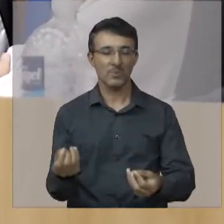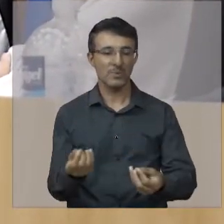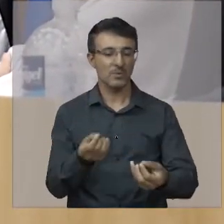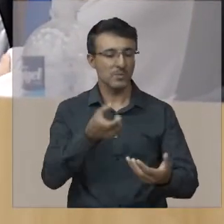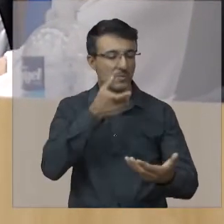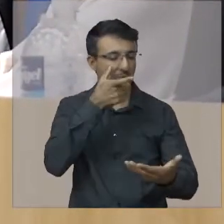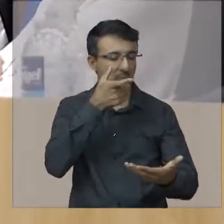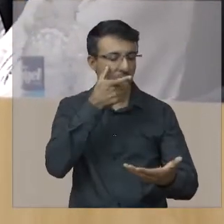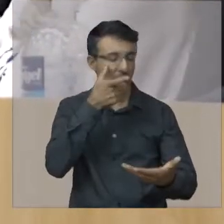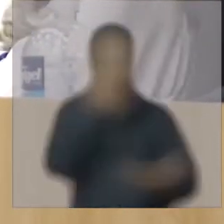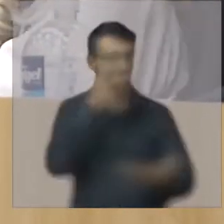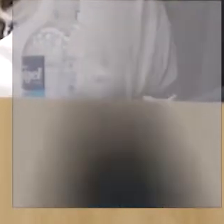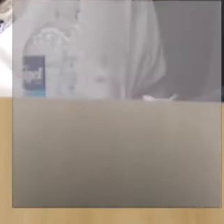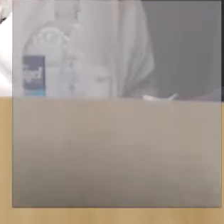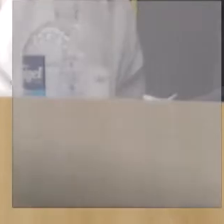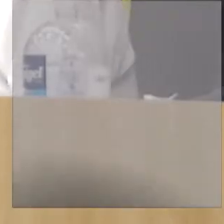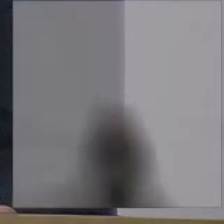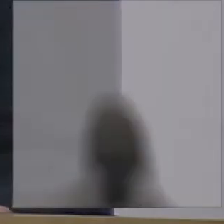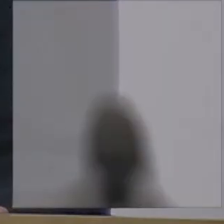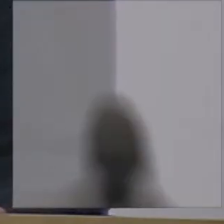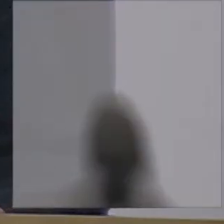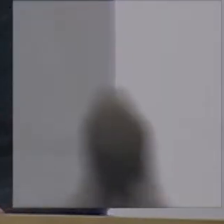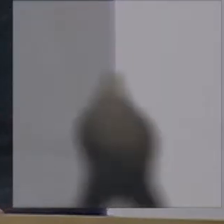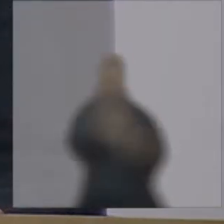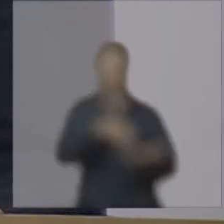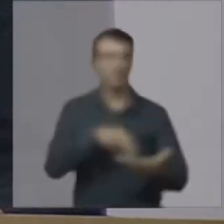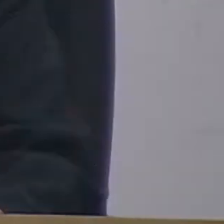Padaria, 1 voto nulo.